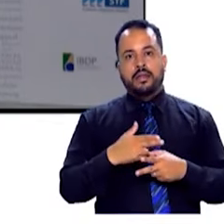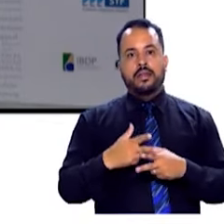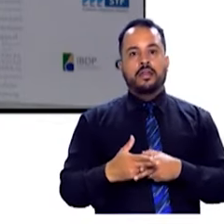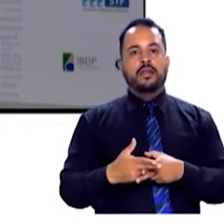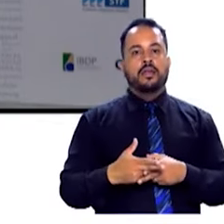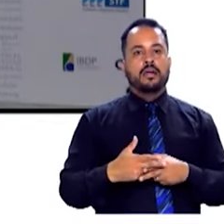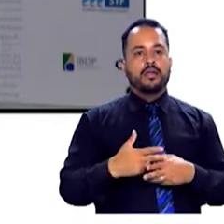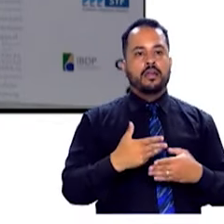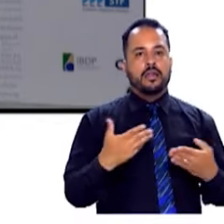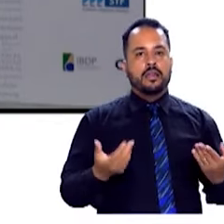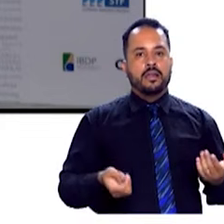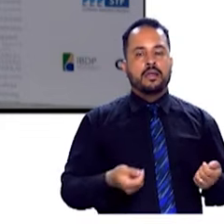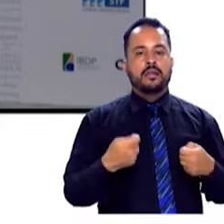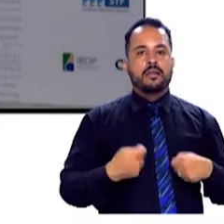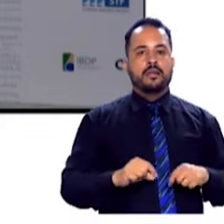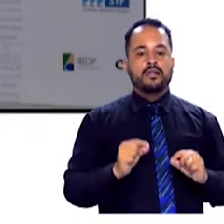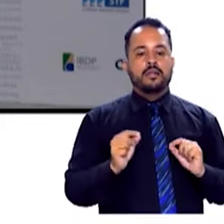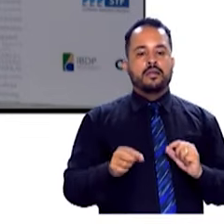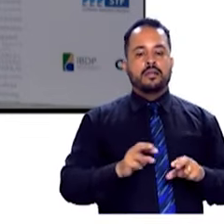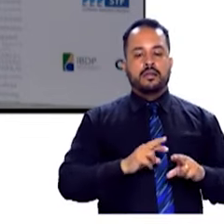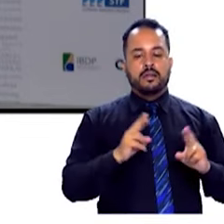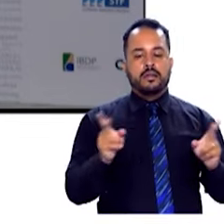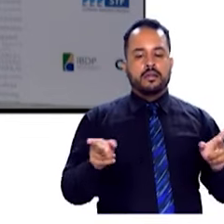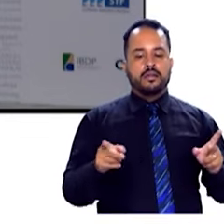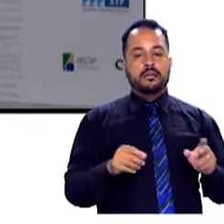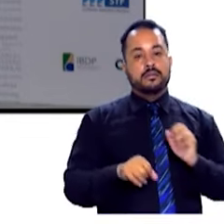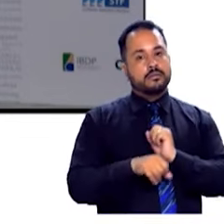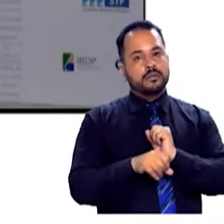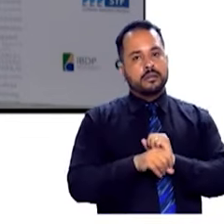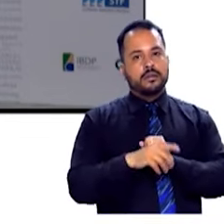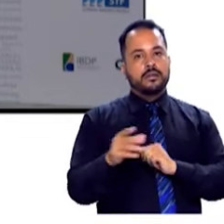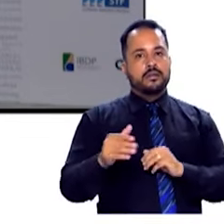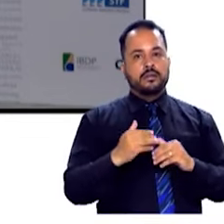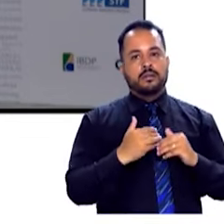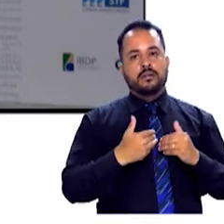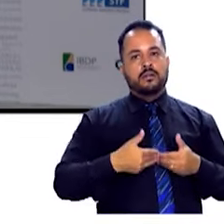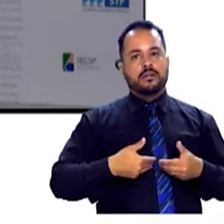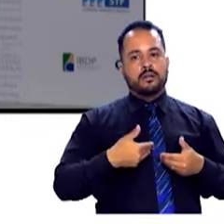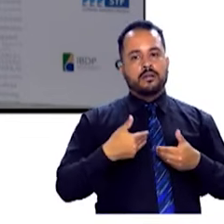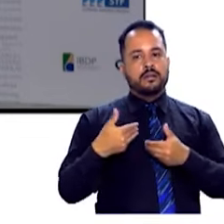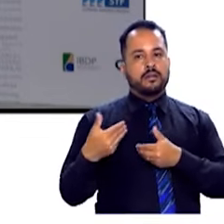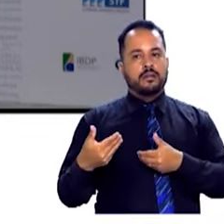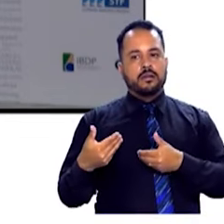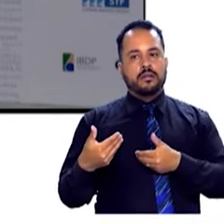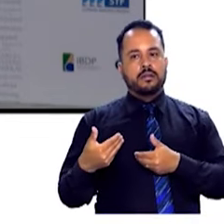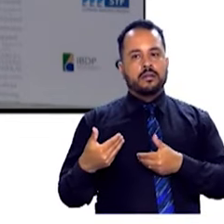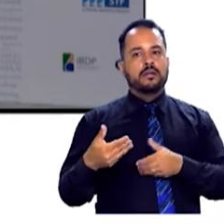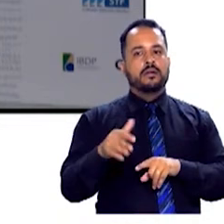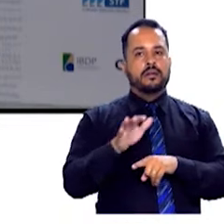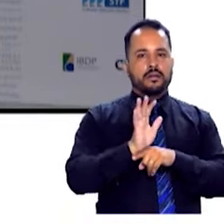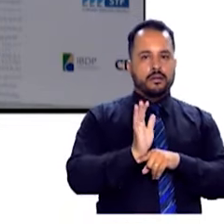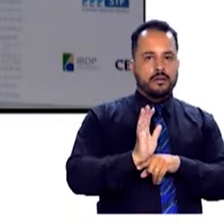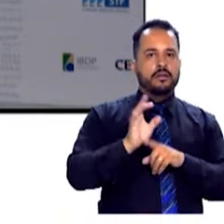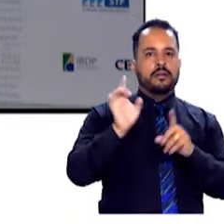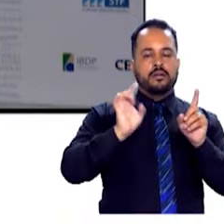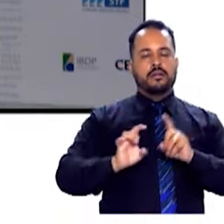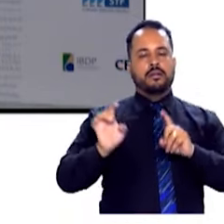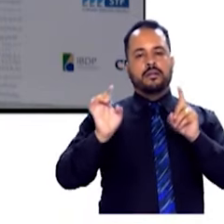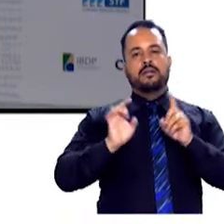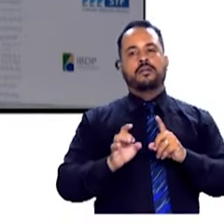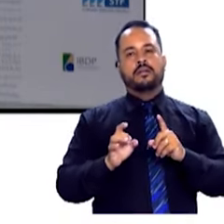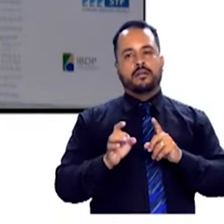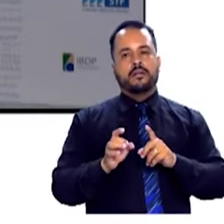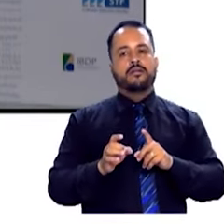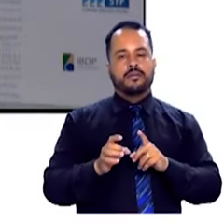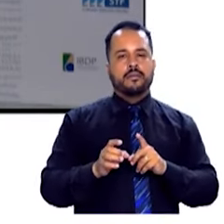muitíssimo feliz e e honrado eh com o convite para participar desse evento a gente gente cria uma vinculação afetiva com os temas que a gente enfim